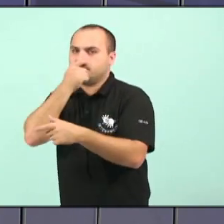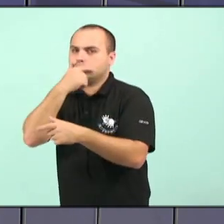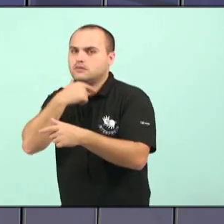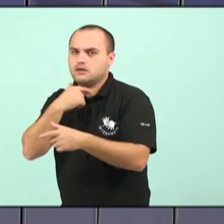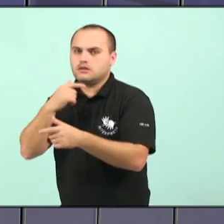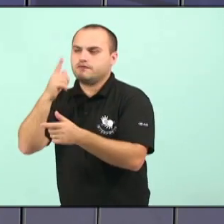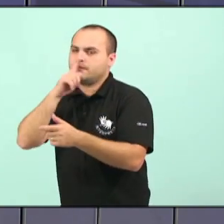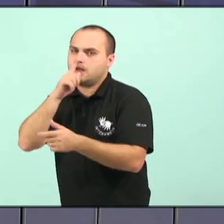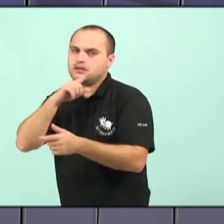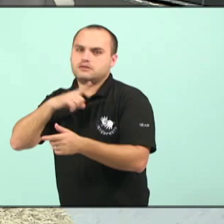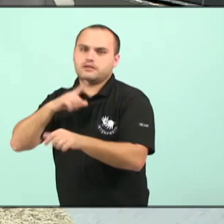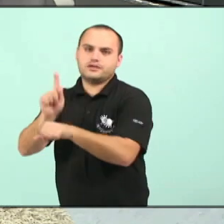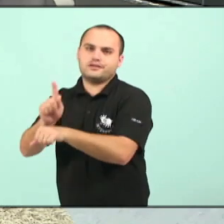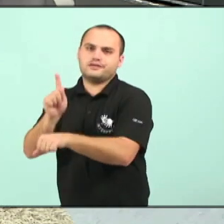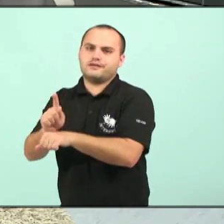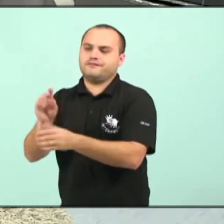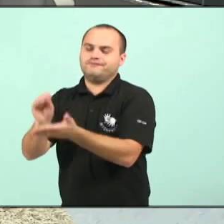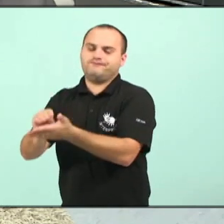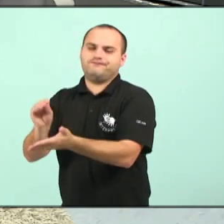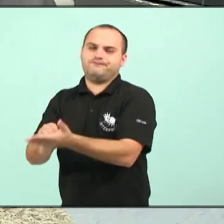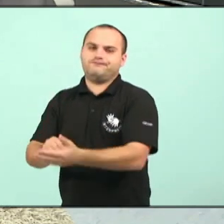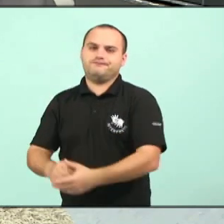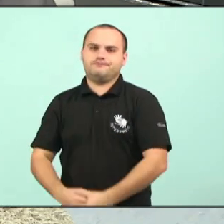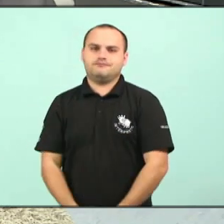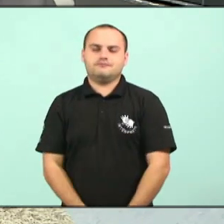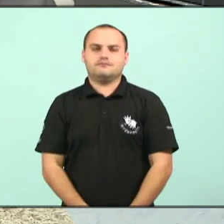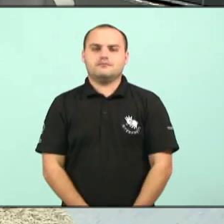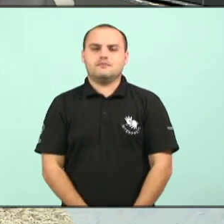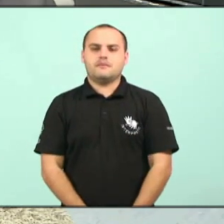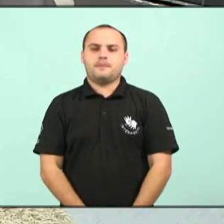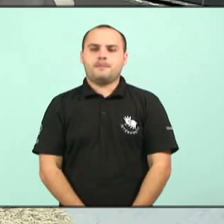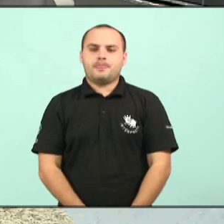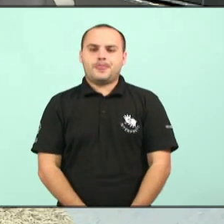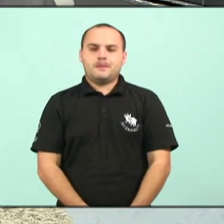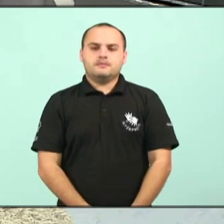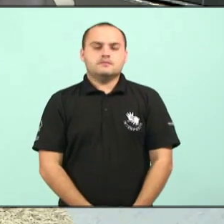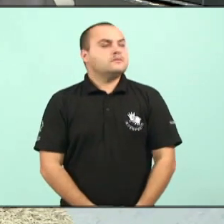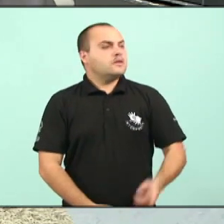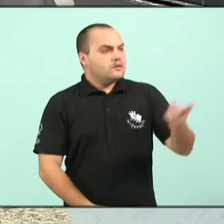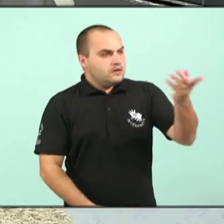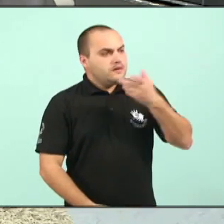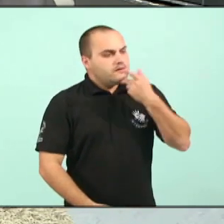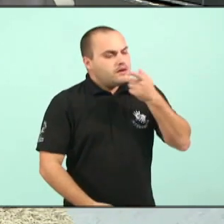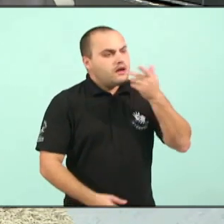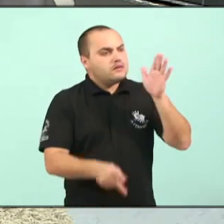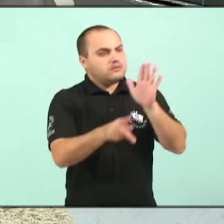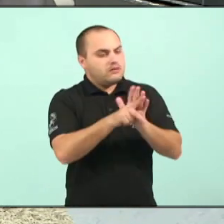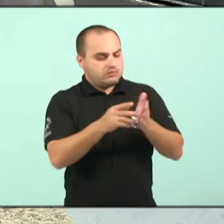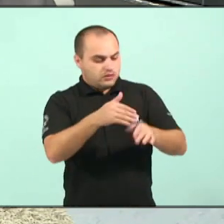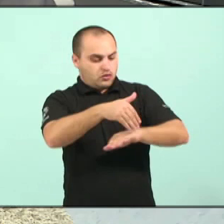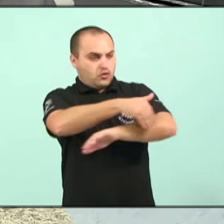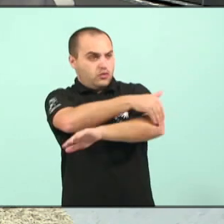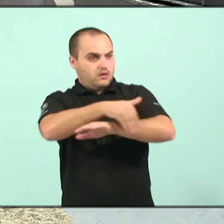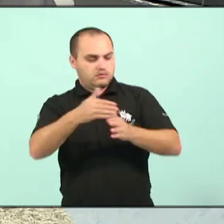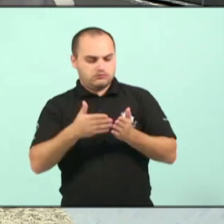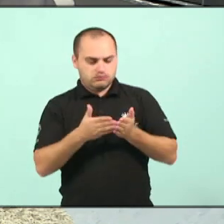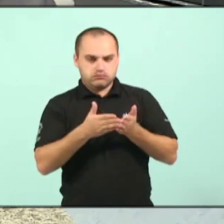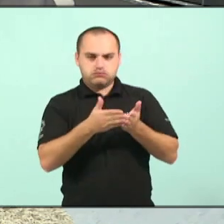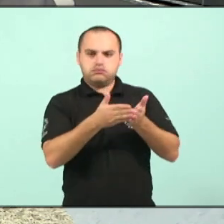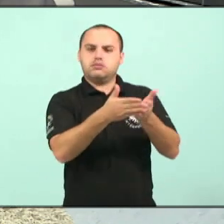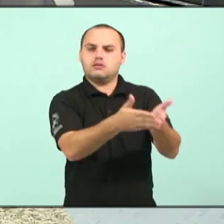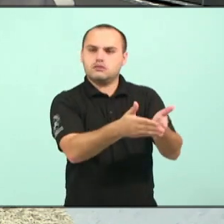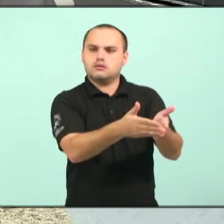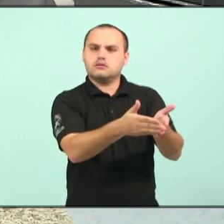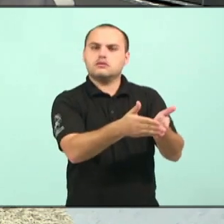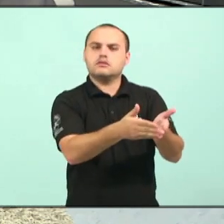o que falta é gestão. O senhor fala sobre a questão da via portuária. A quantas anda essa